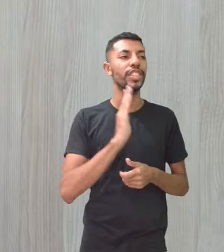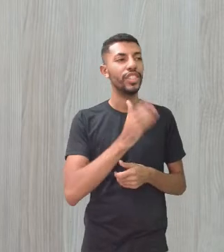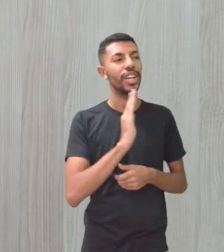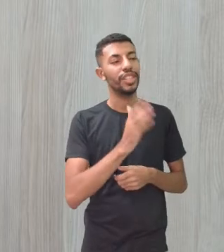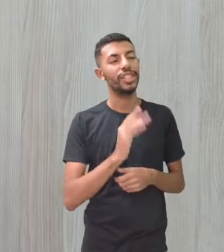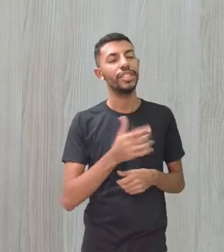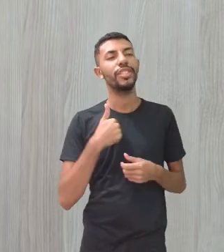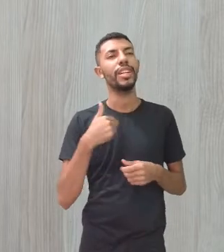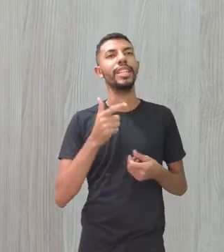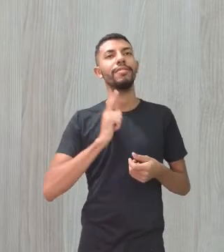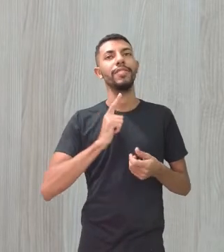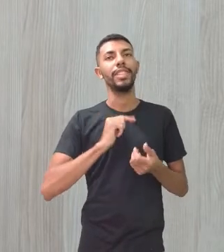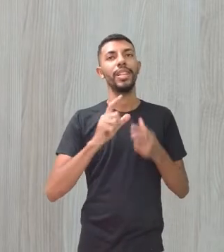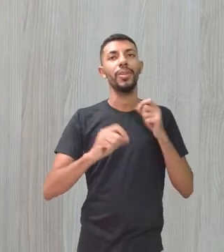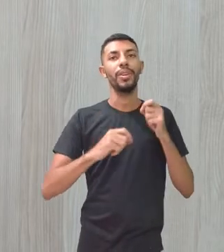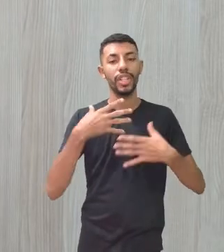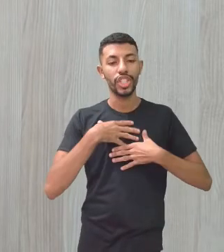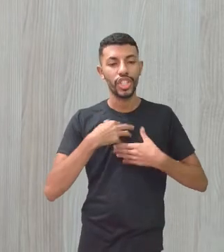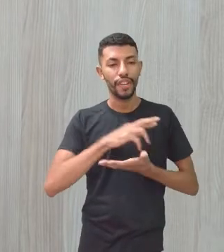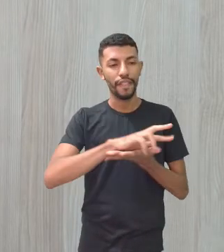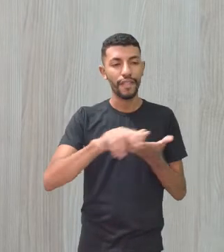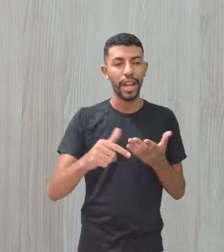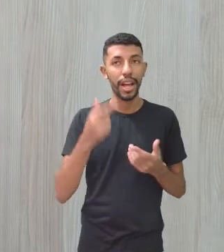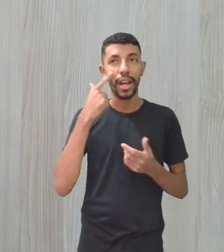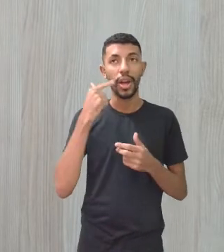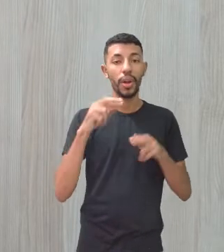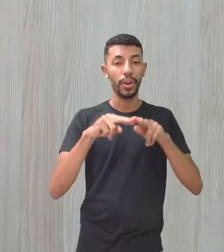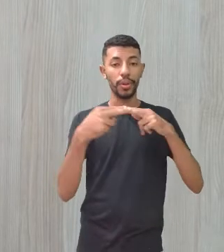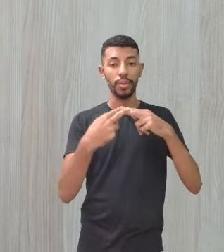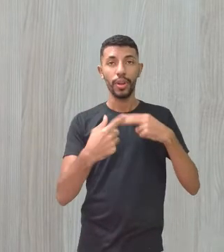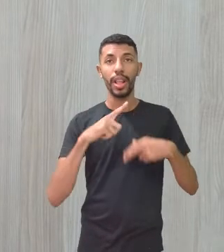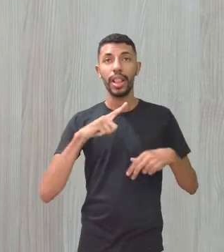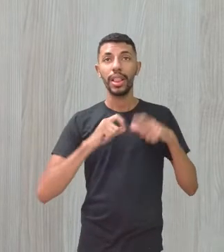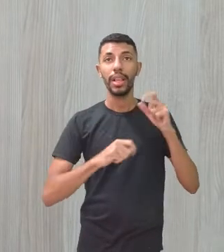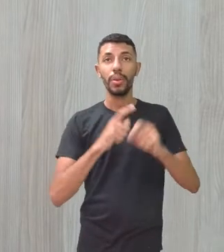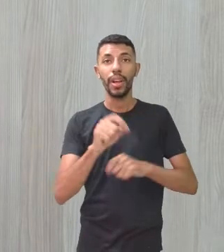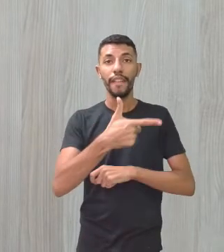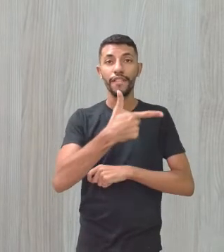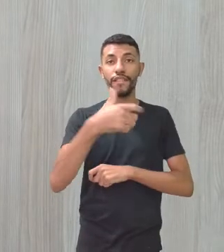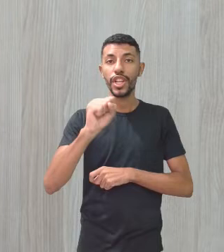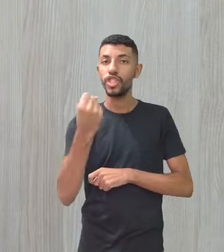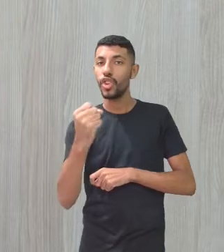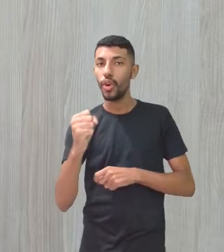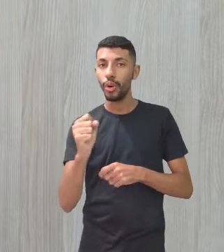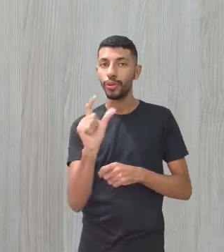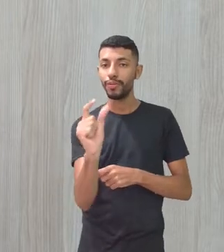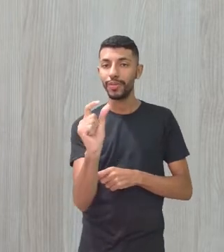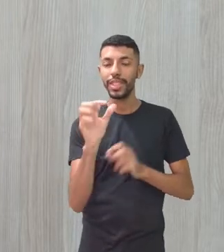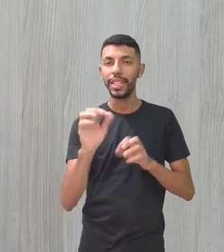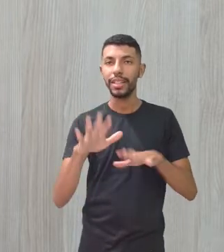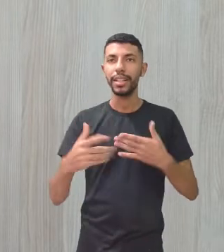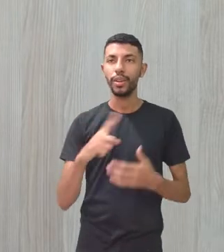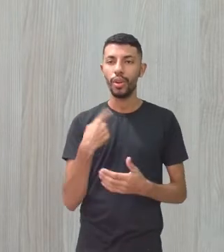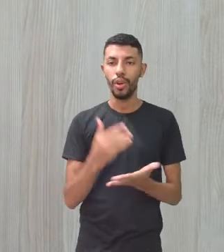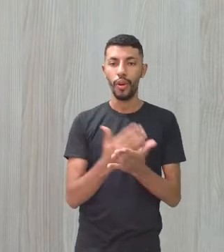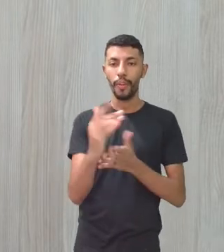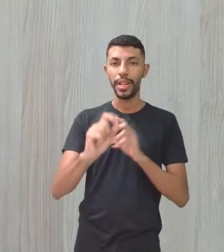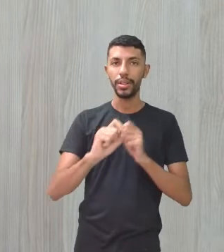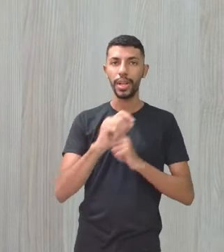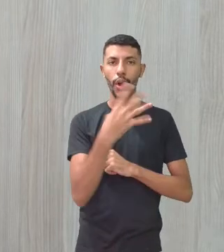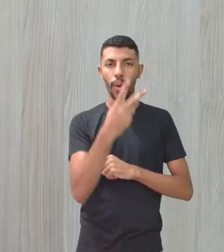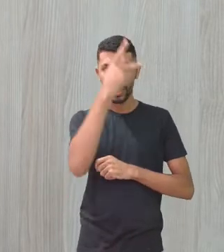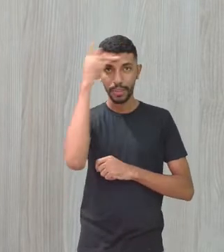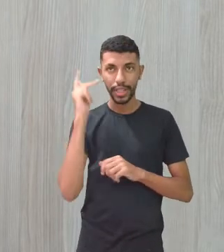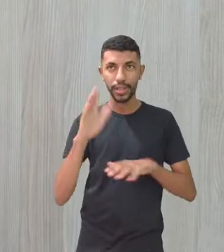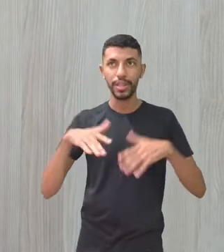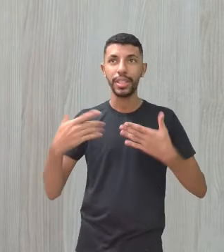de diversas formas, né? O dominó, ele vem com 28 peças, né, professor? Então, quando começamos com 4 jogadores, então, com certeza,